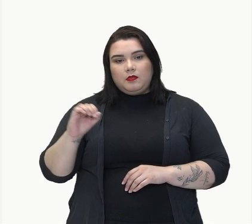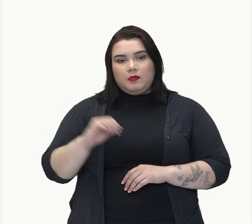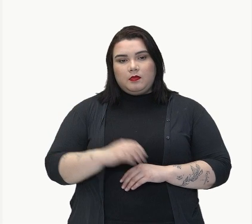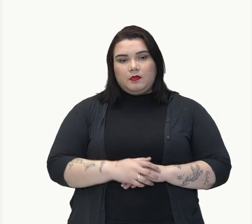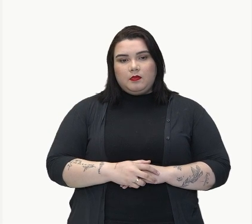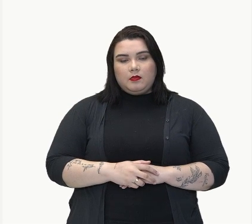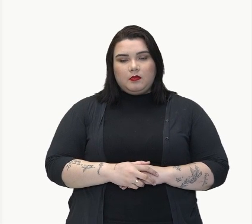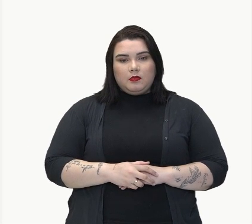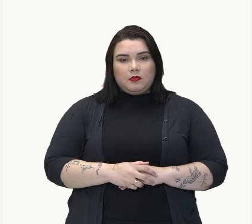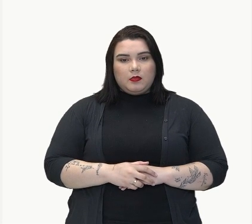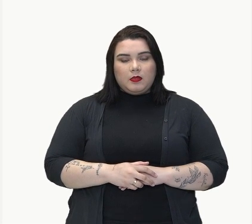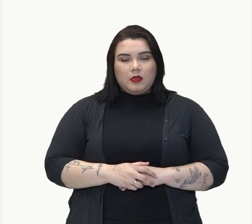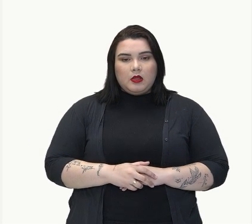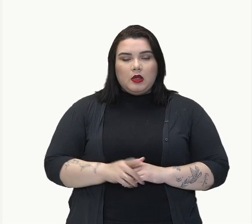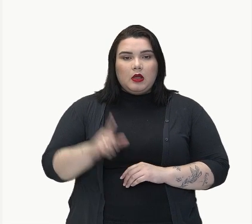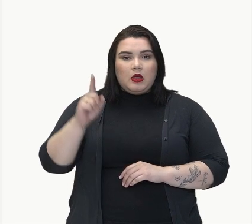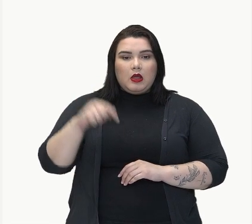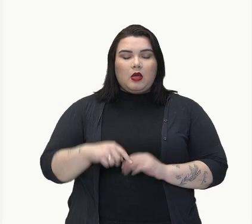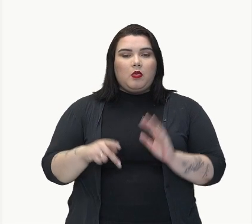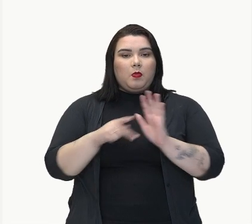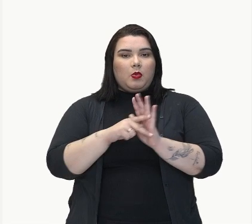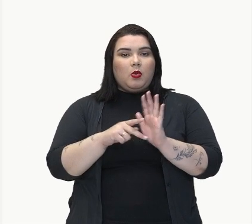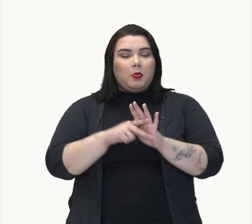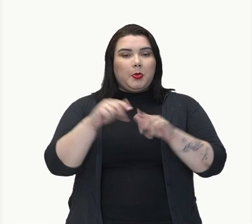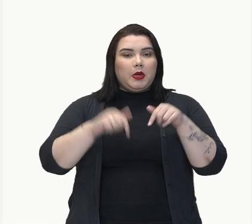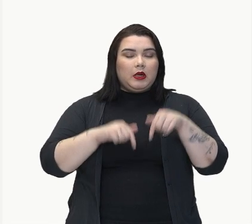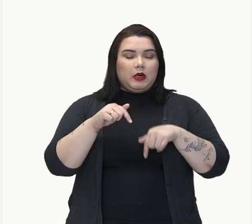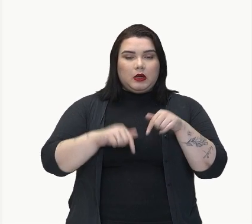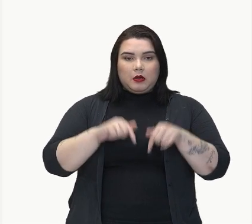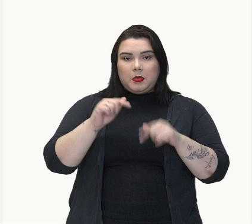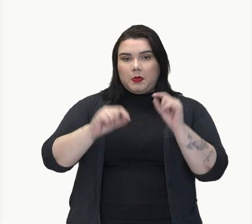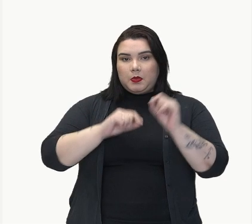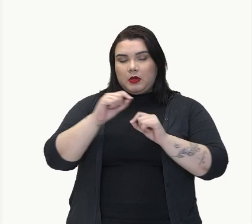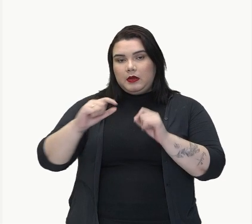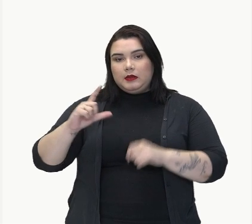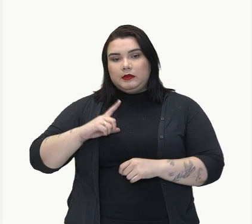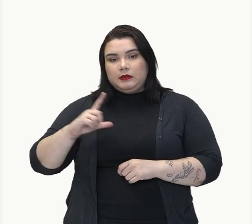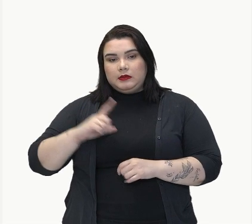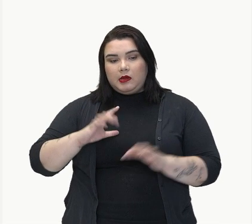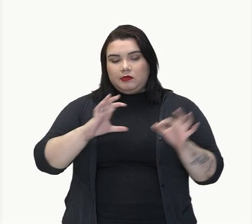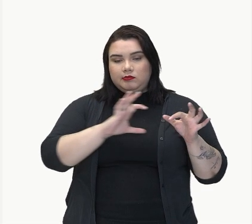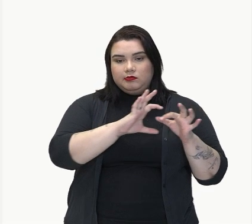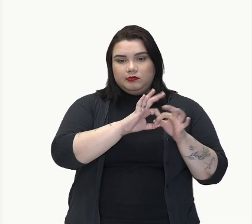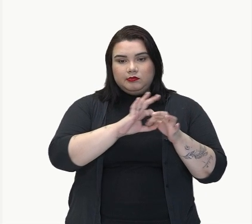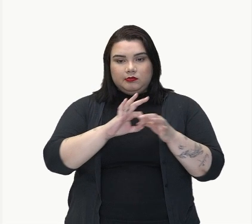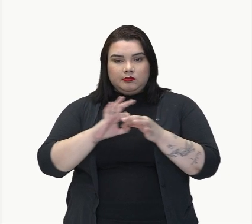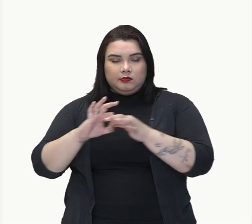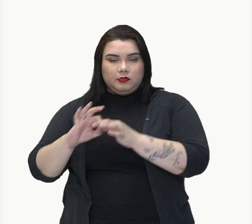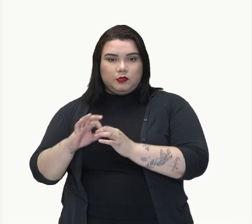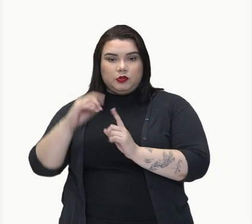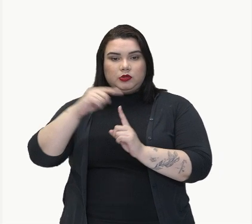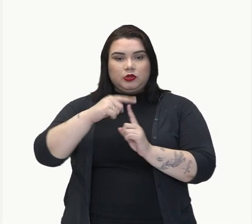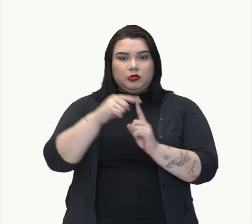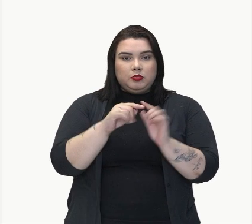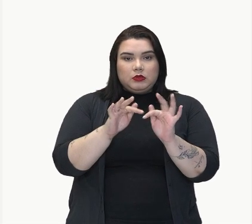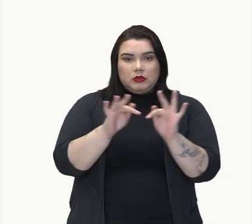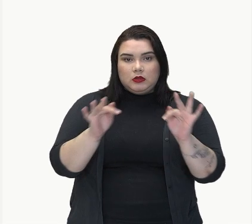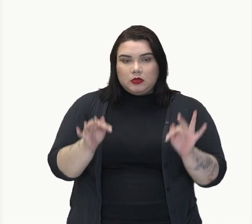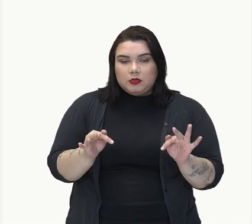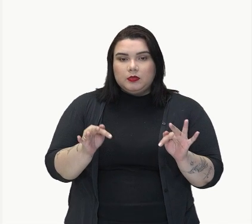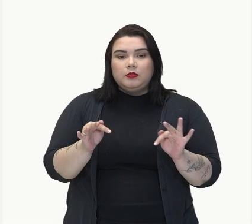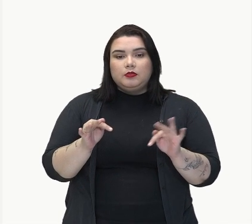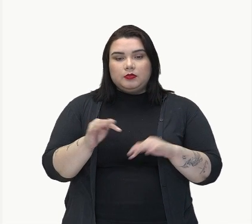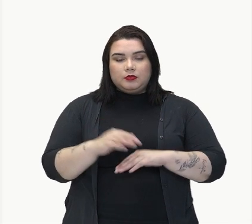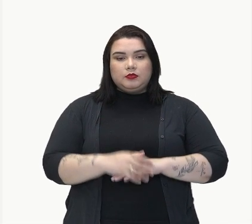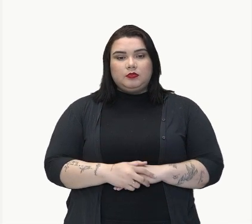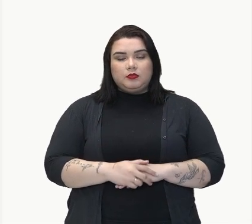são compostos químicos que estão ligados por ligações simples, né? E aí